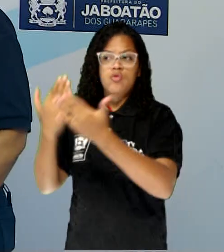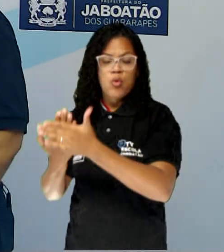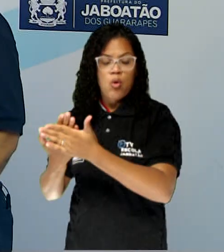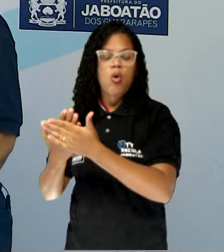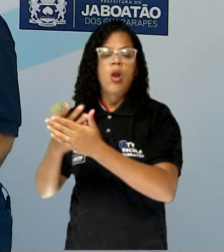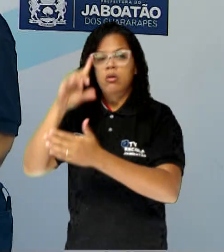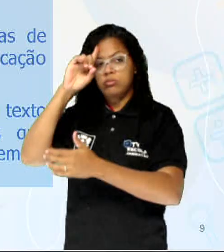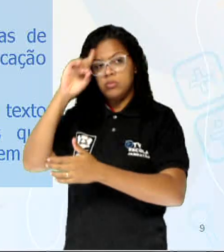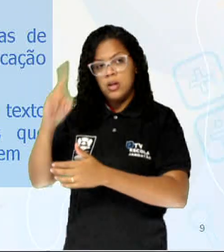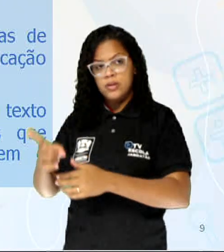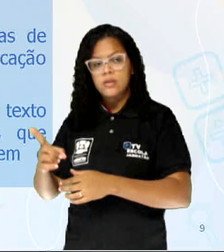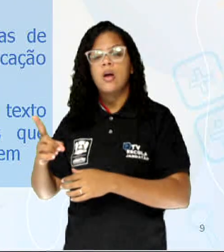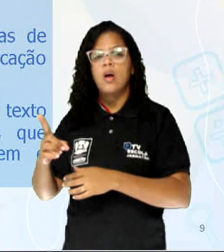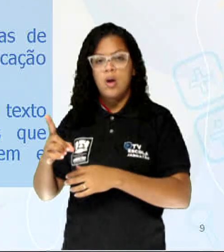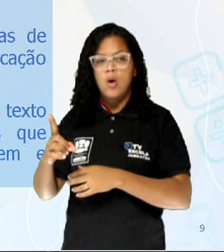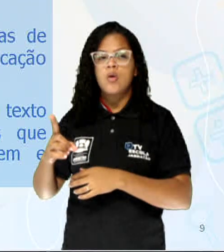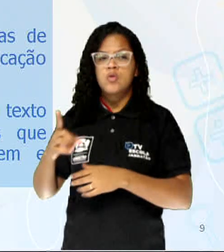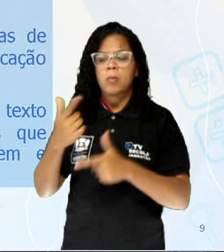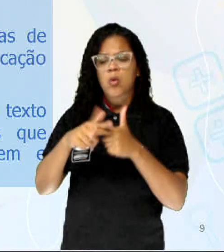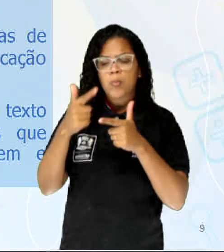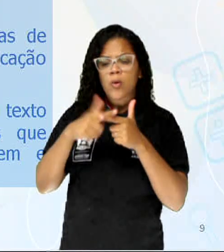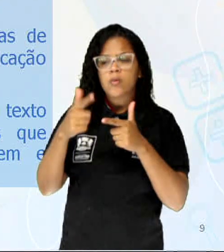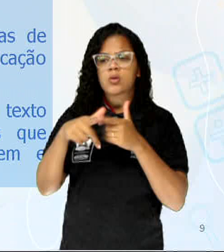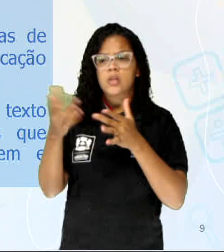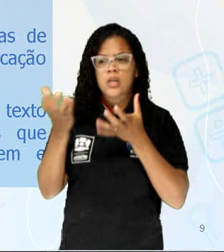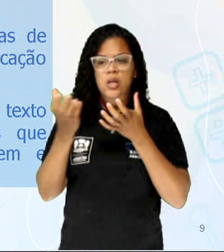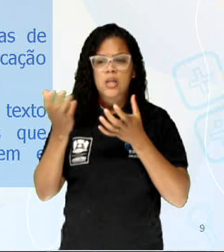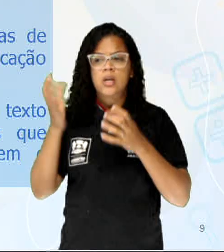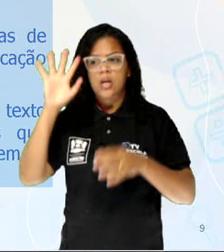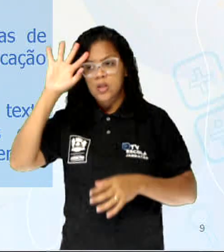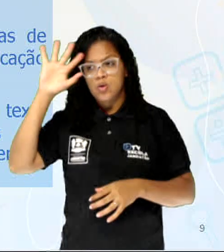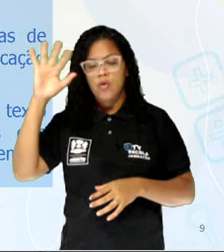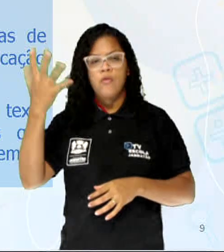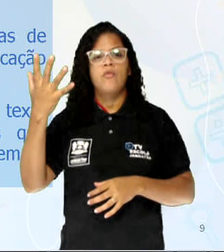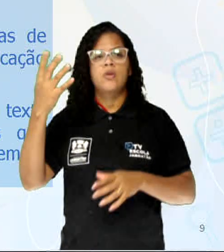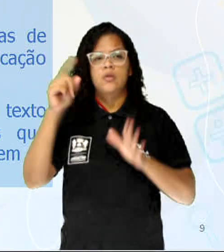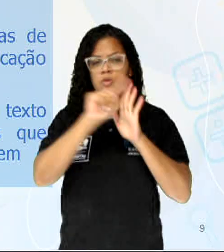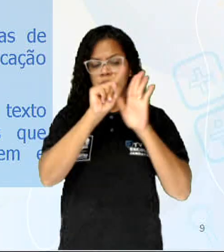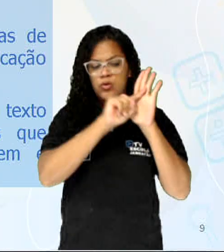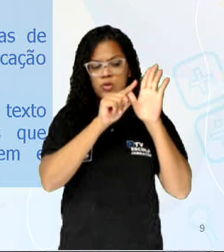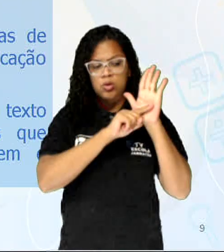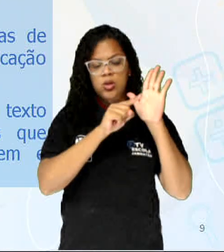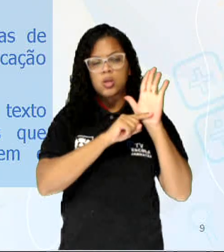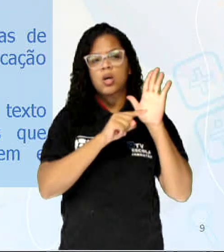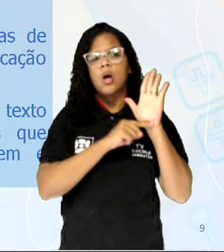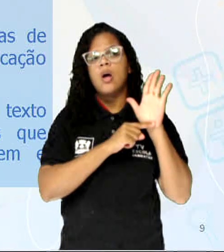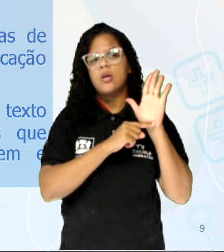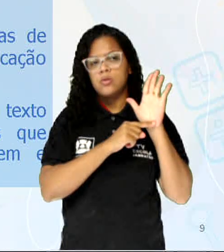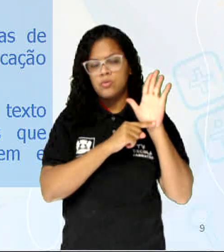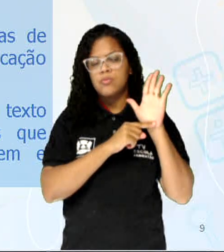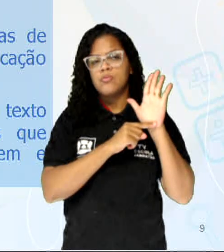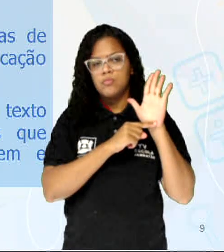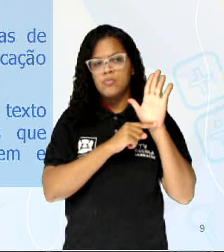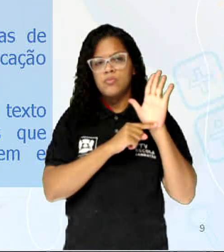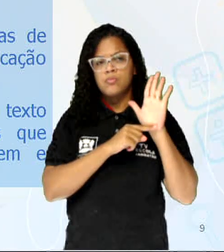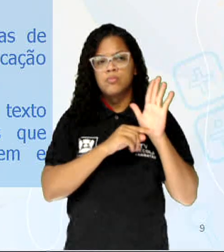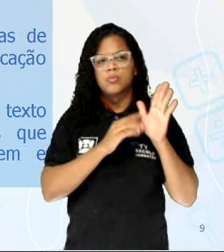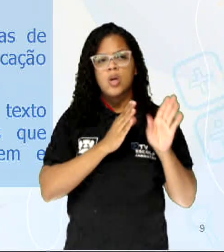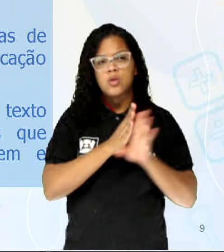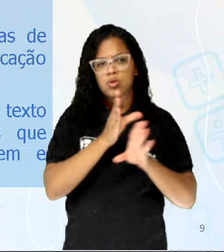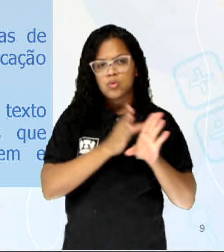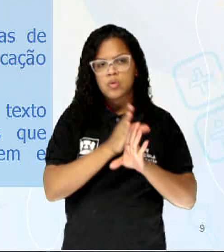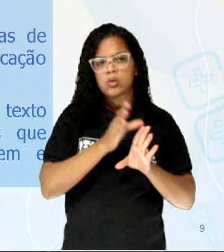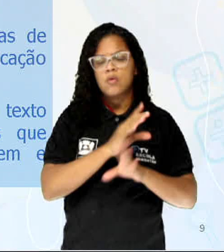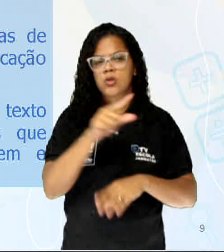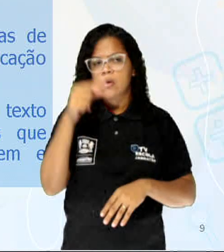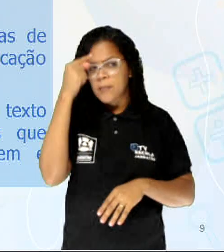você gostaria de ver solucionado. Siga estas instruções. Pense no tipo de denúncia que pretende